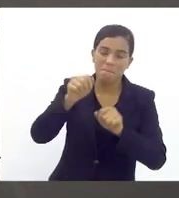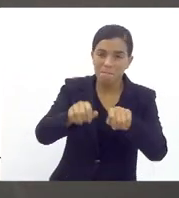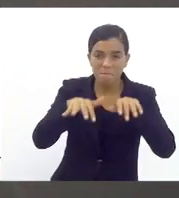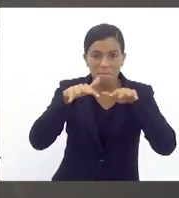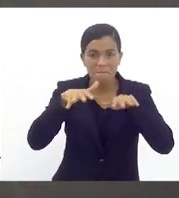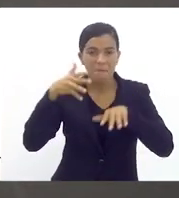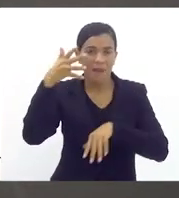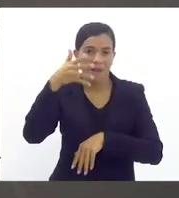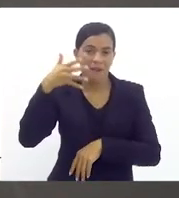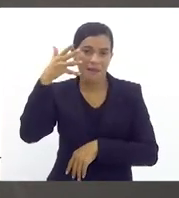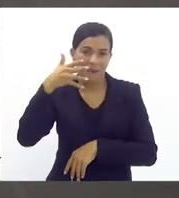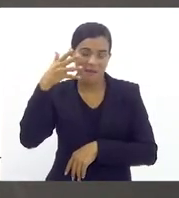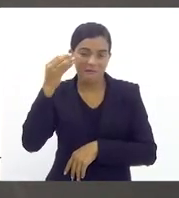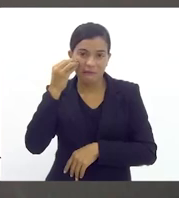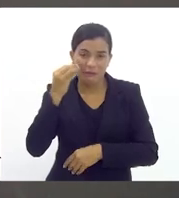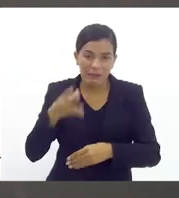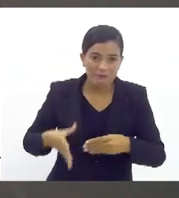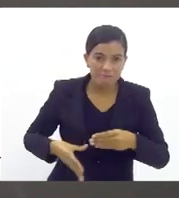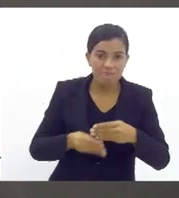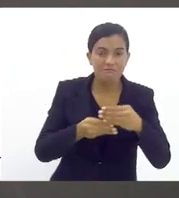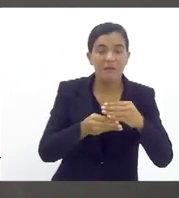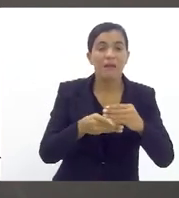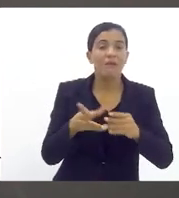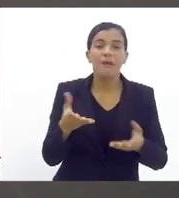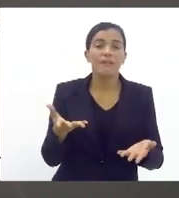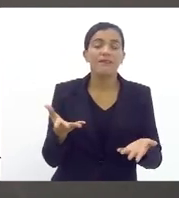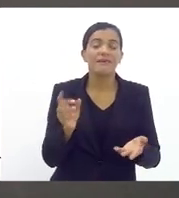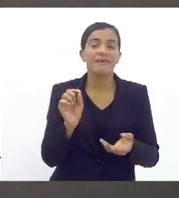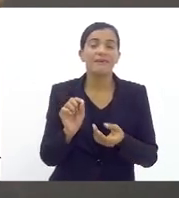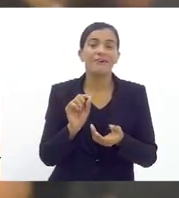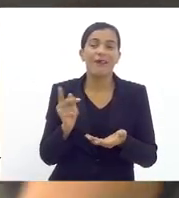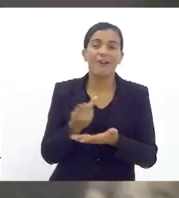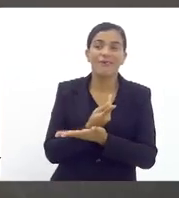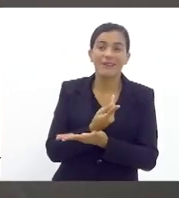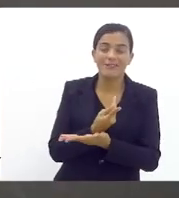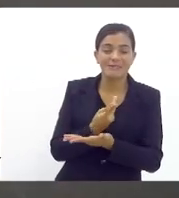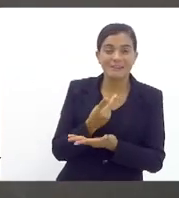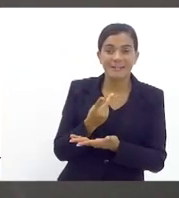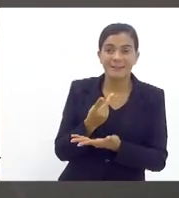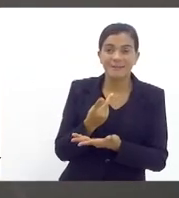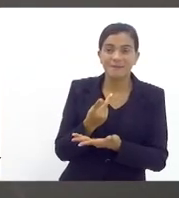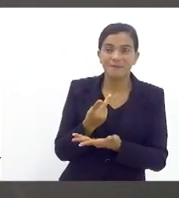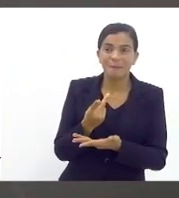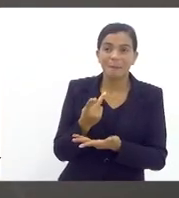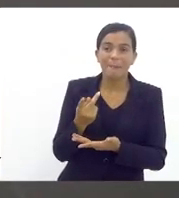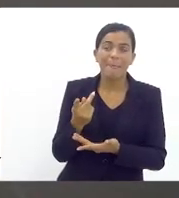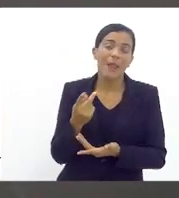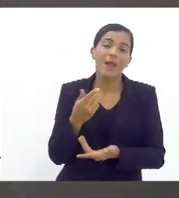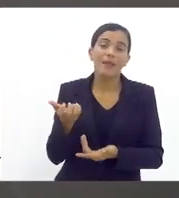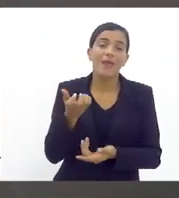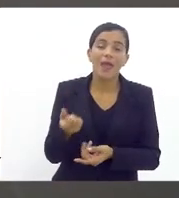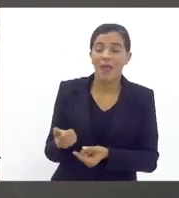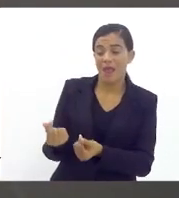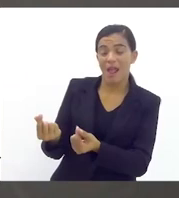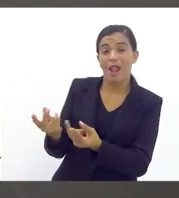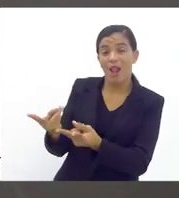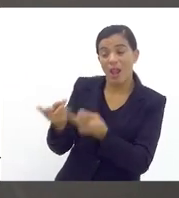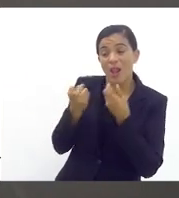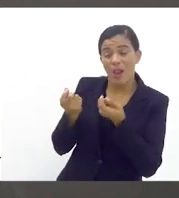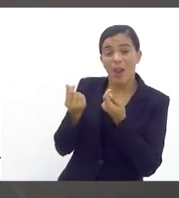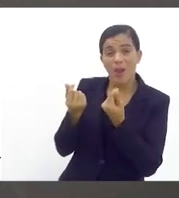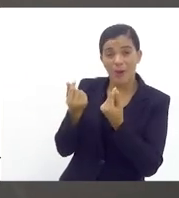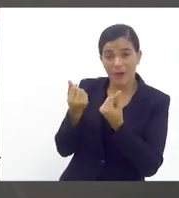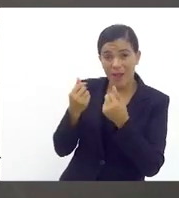alguma coisa nesse sentido, e passa muito do que eles querem lucrar com a diversidade, querem falar sobre